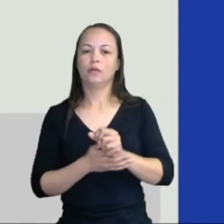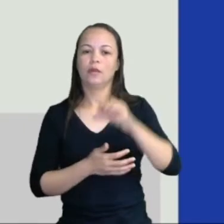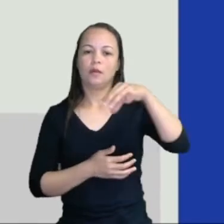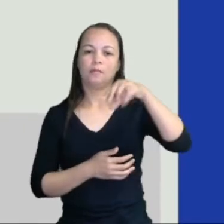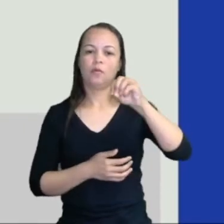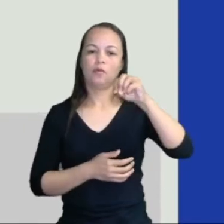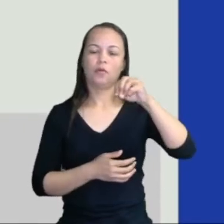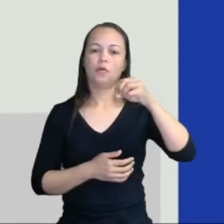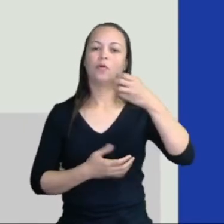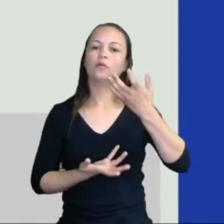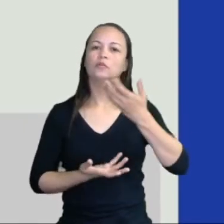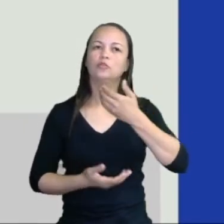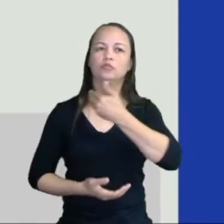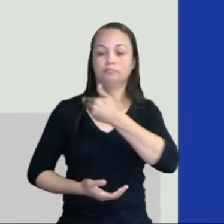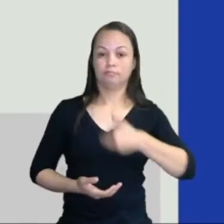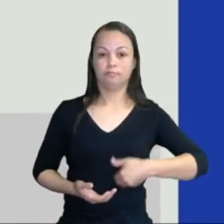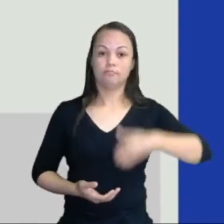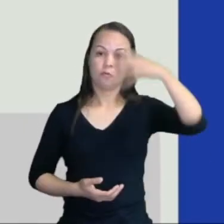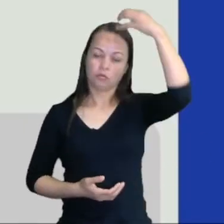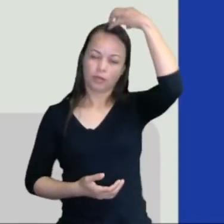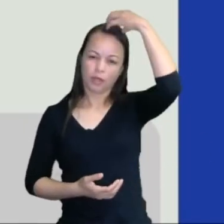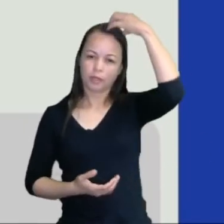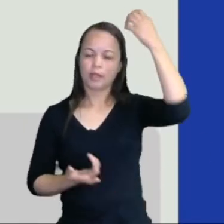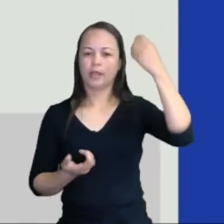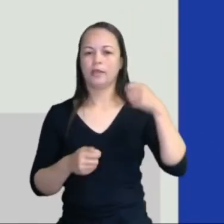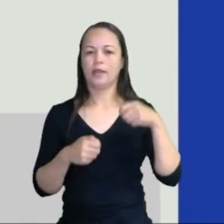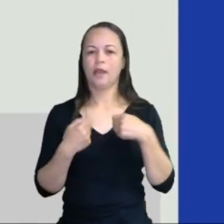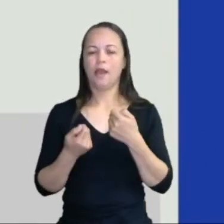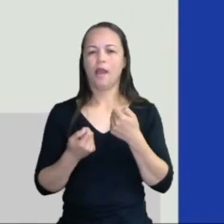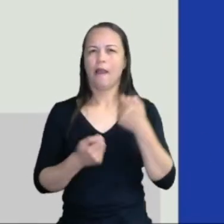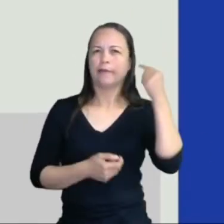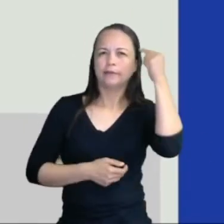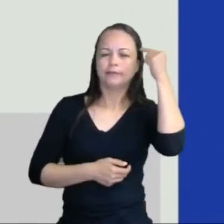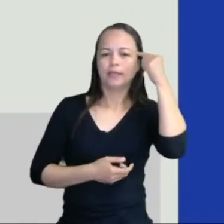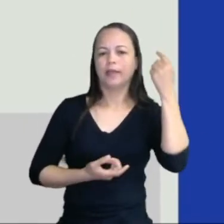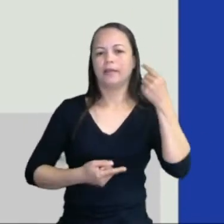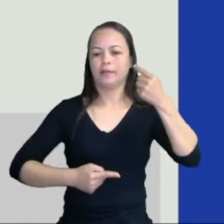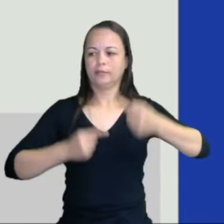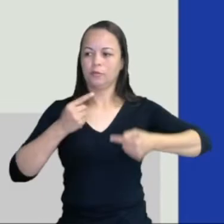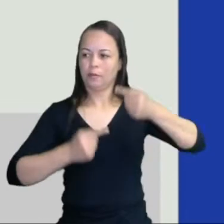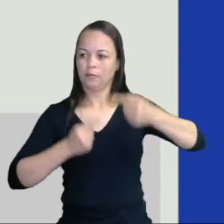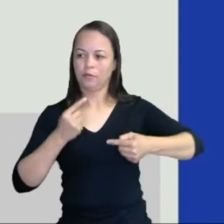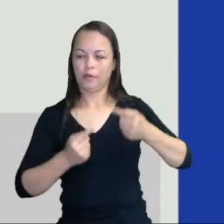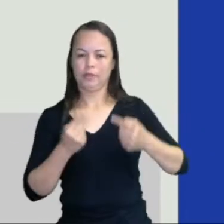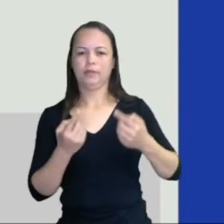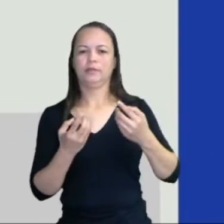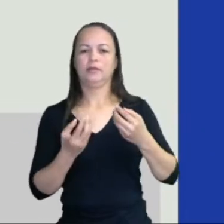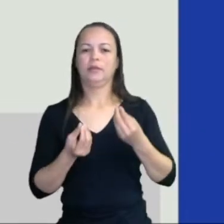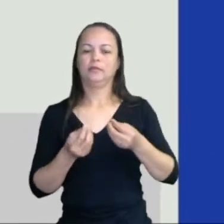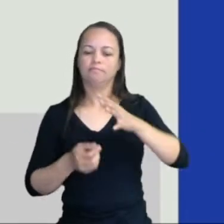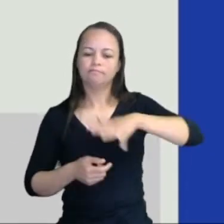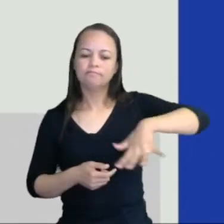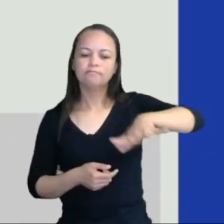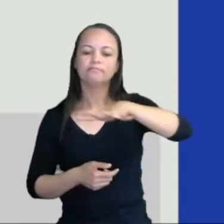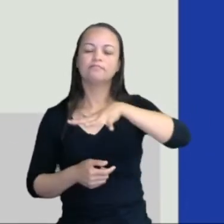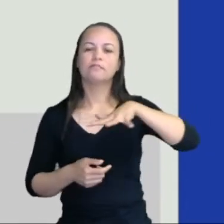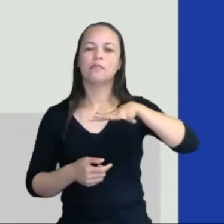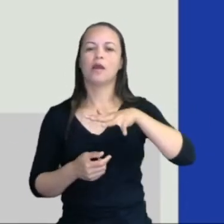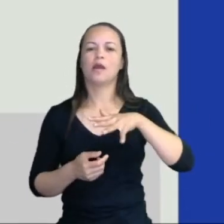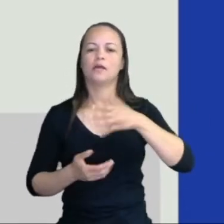e a ideia da necessidade de uma política que fosse mais participativa, que